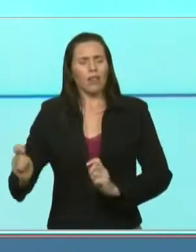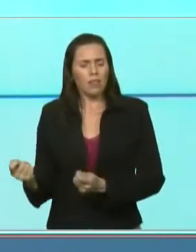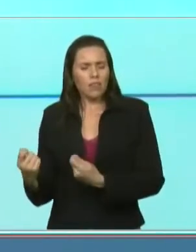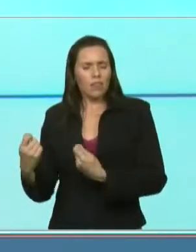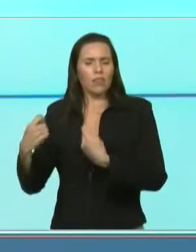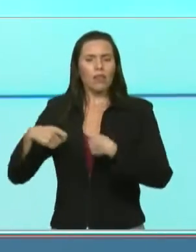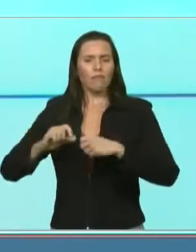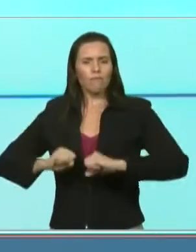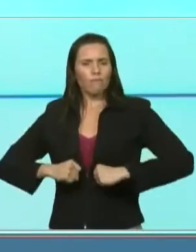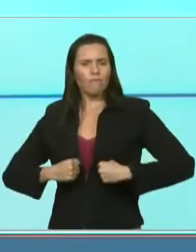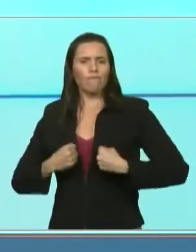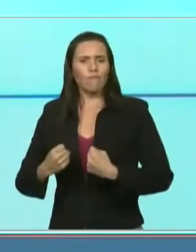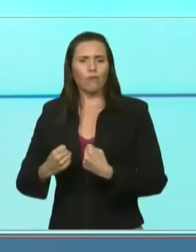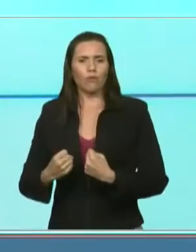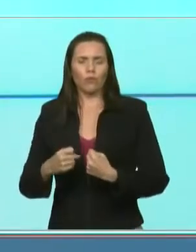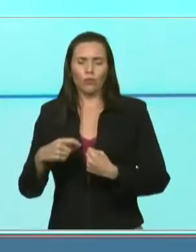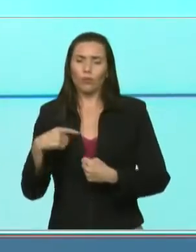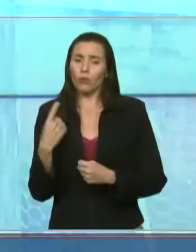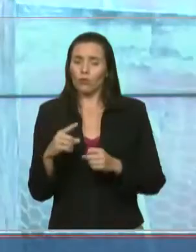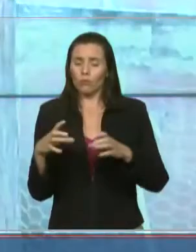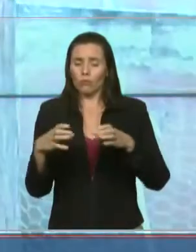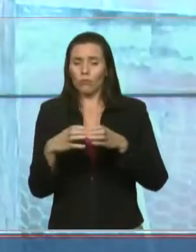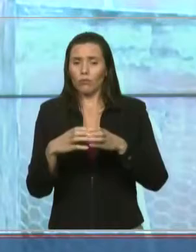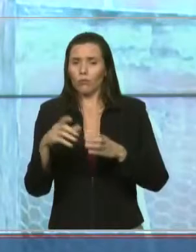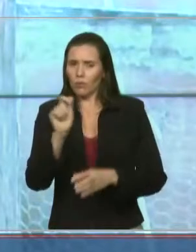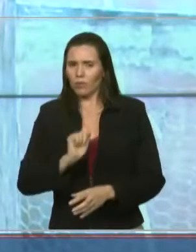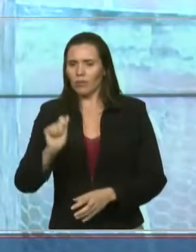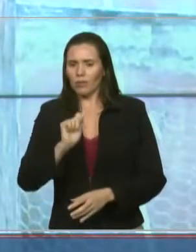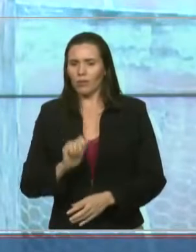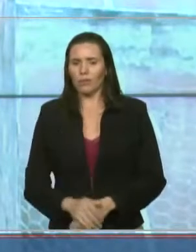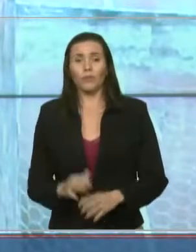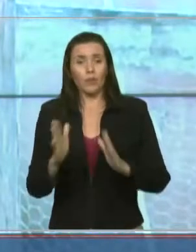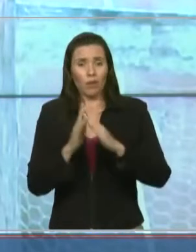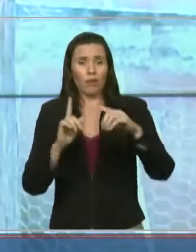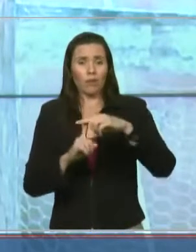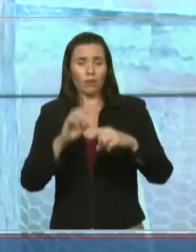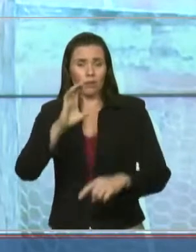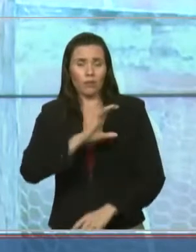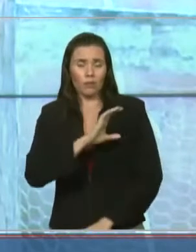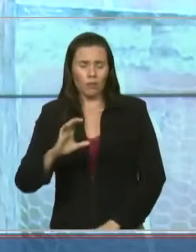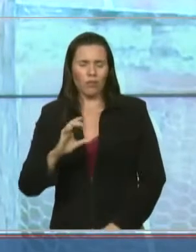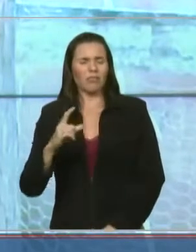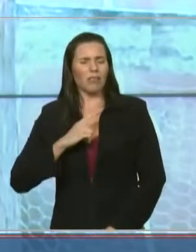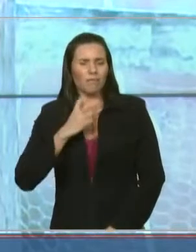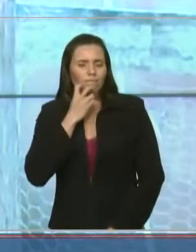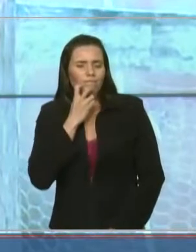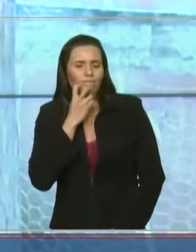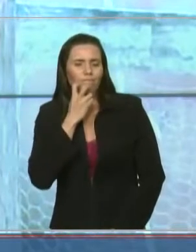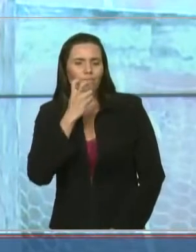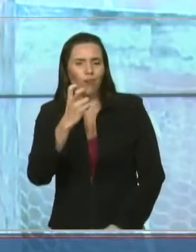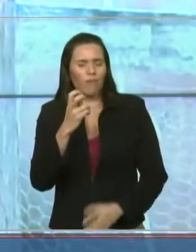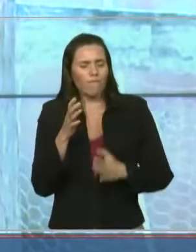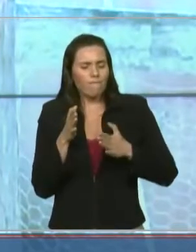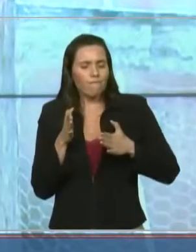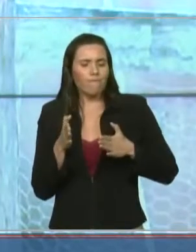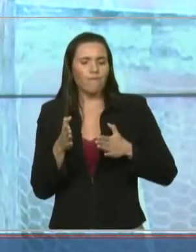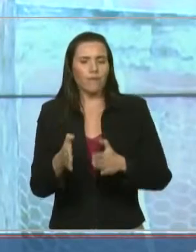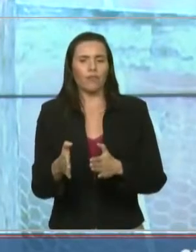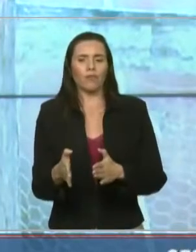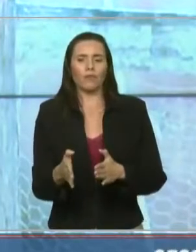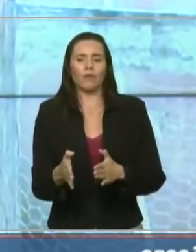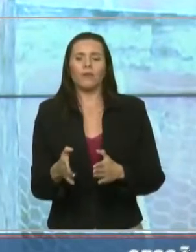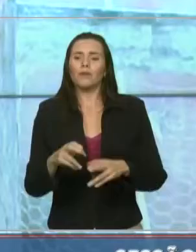o nosso grupo, para a nossa associação. A igreja em si ela tem uma voz mais forte, né? Então a gente é mais